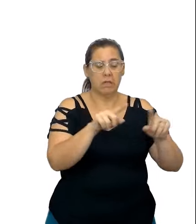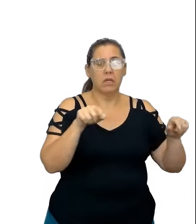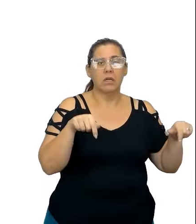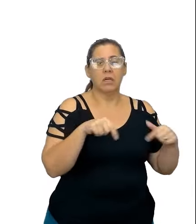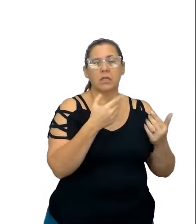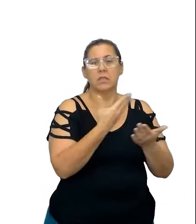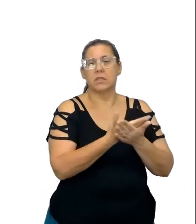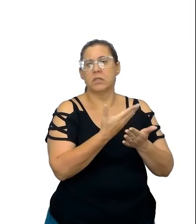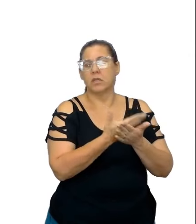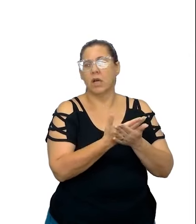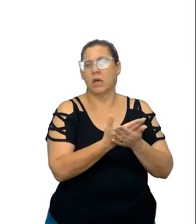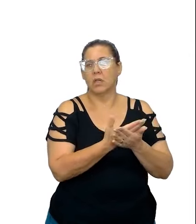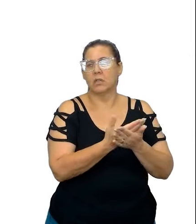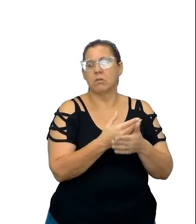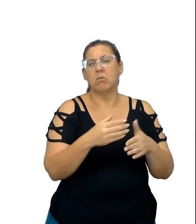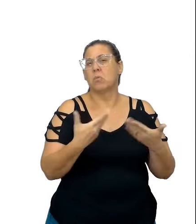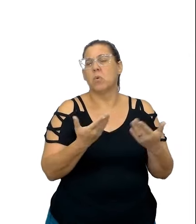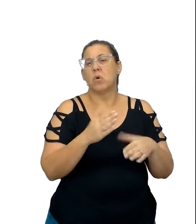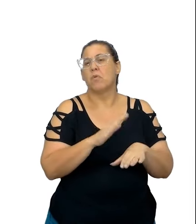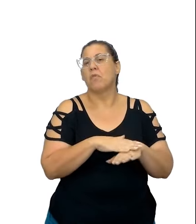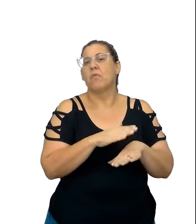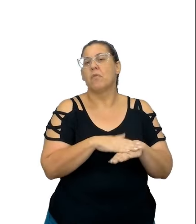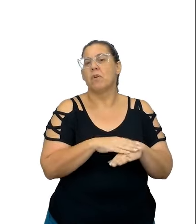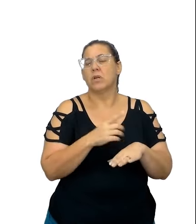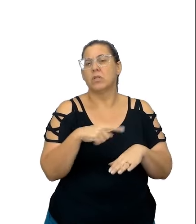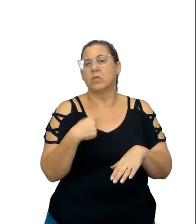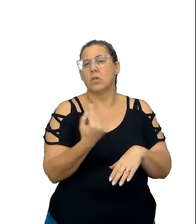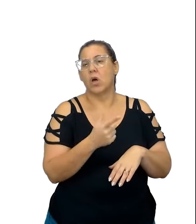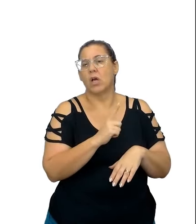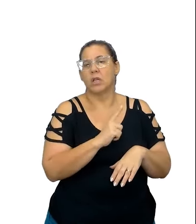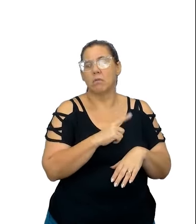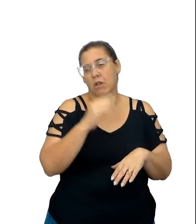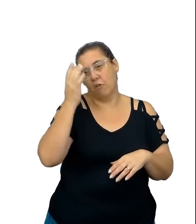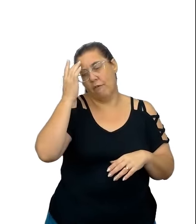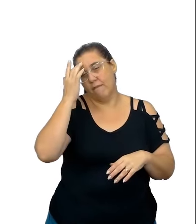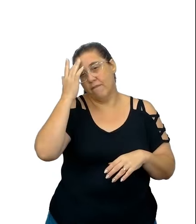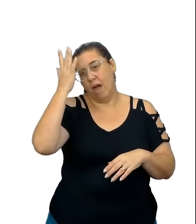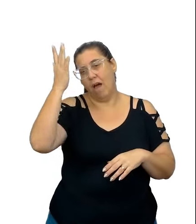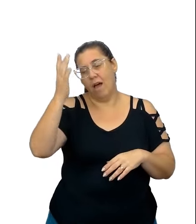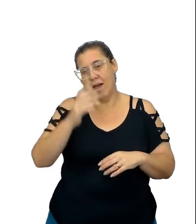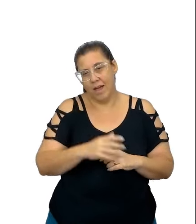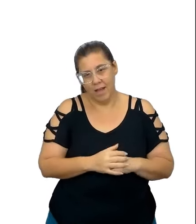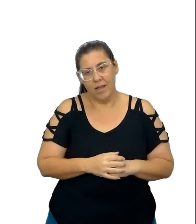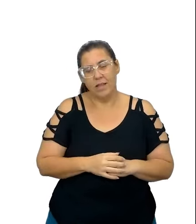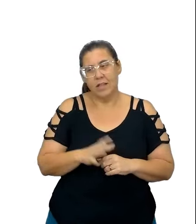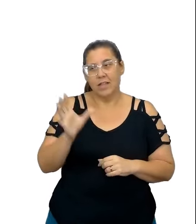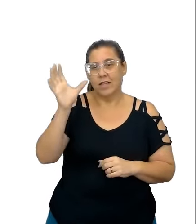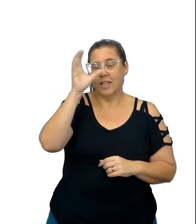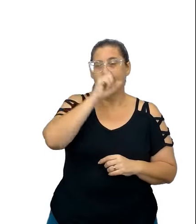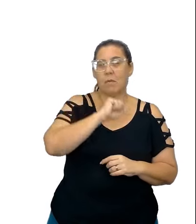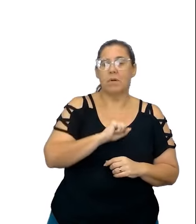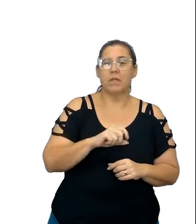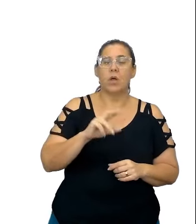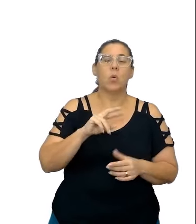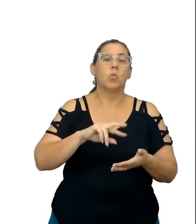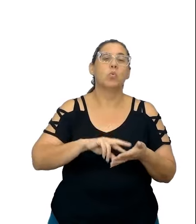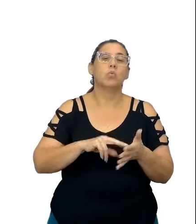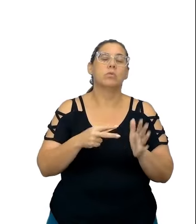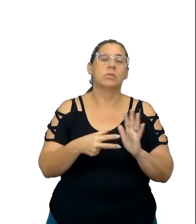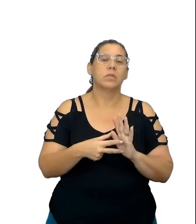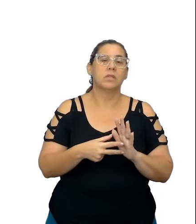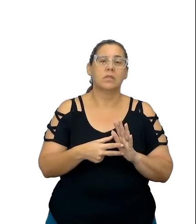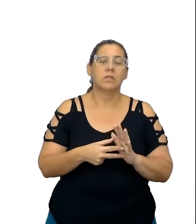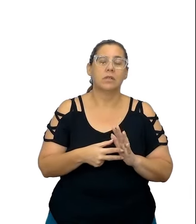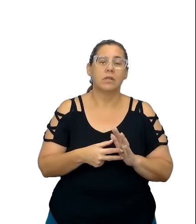aula. O que faz com que nós tenhamos mais facilidade para aprender o sentido